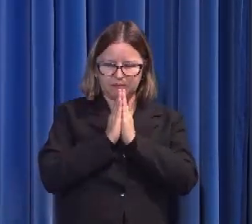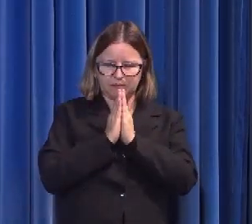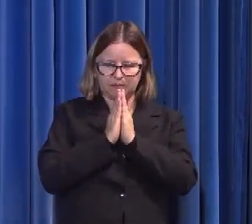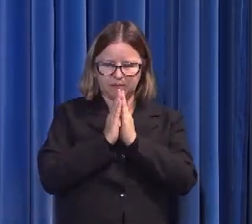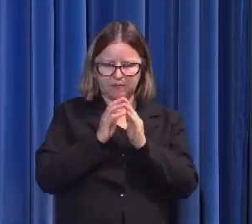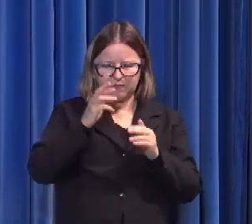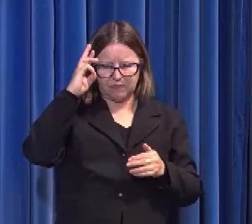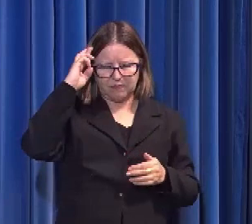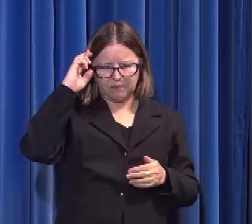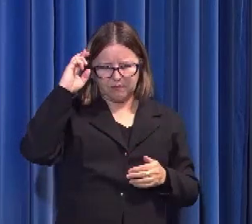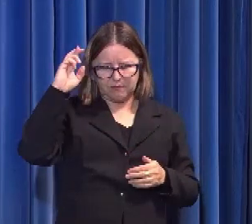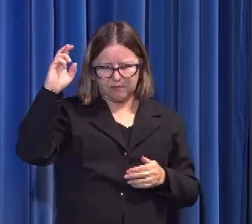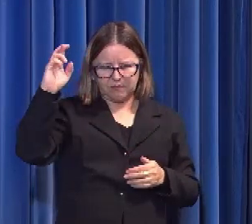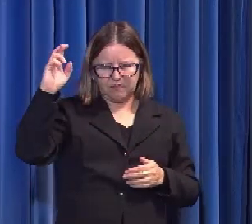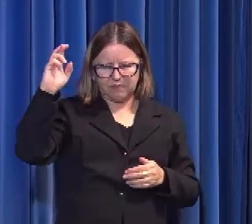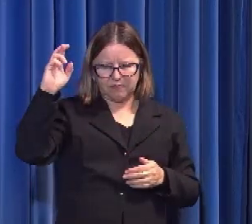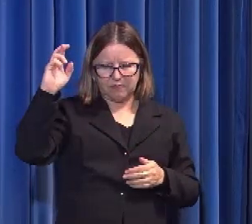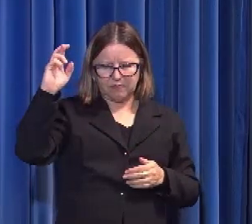o senhor